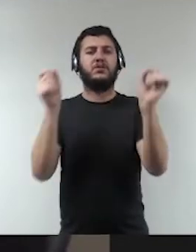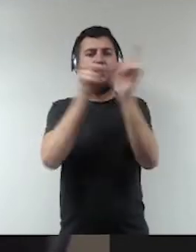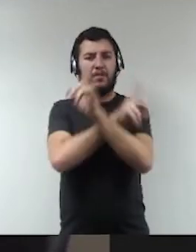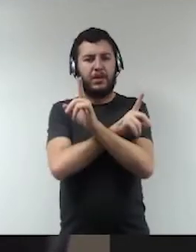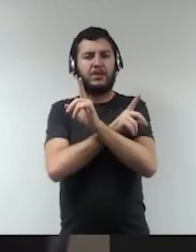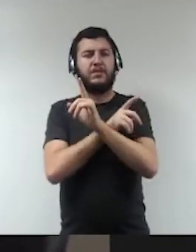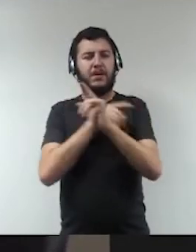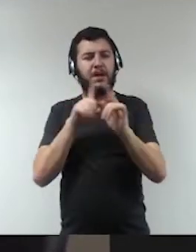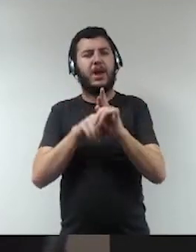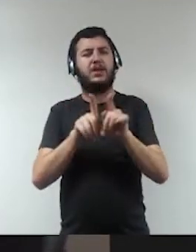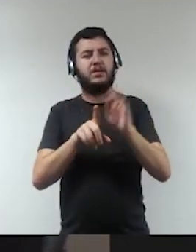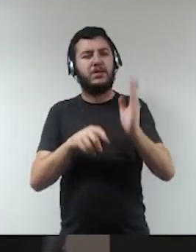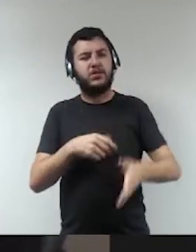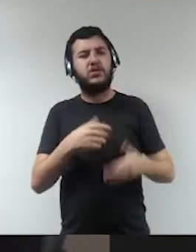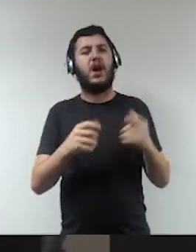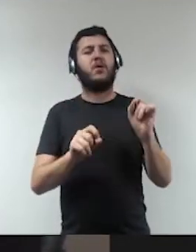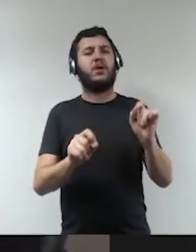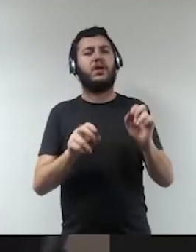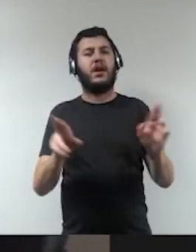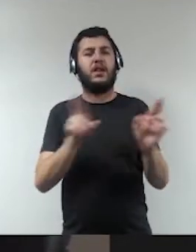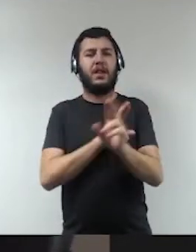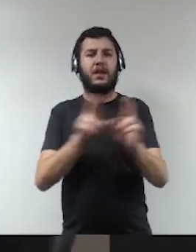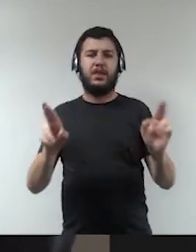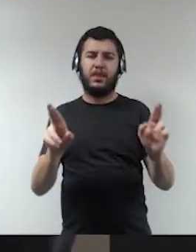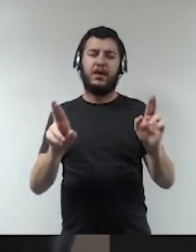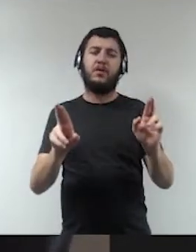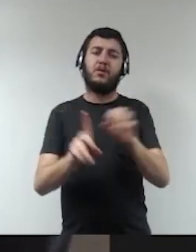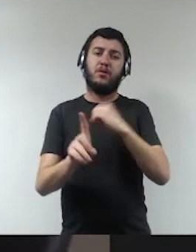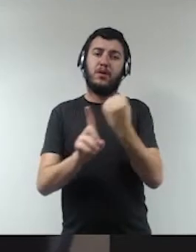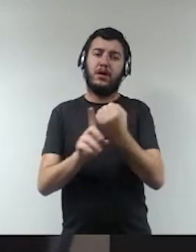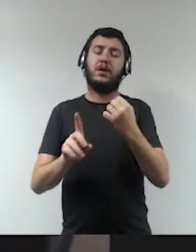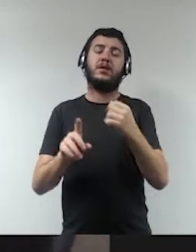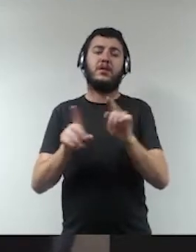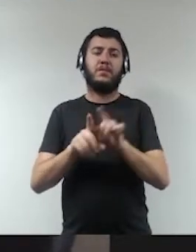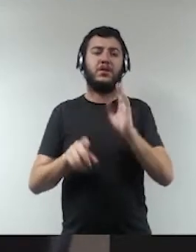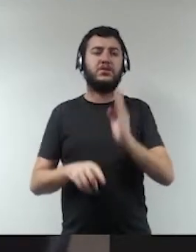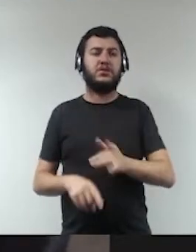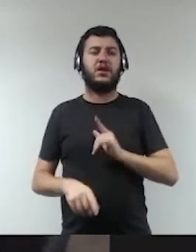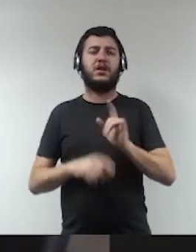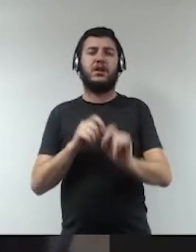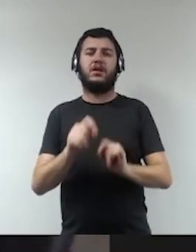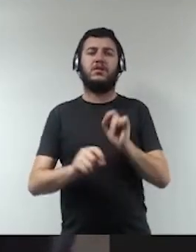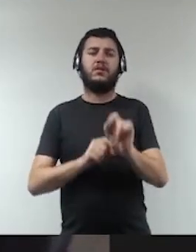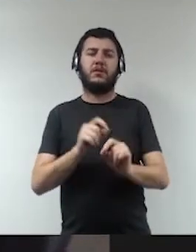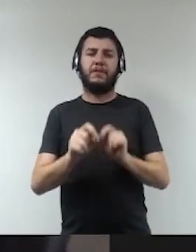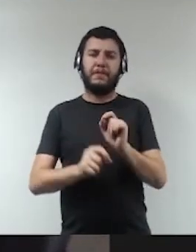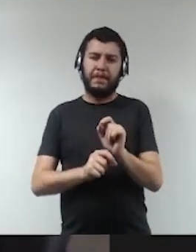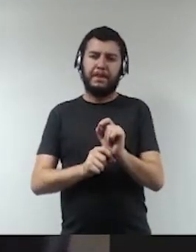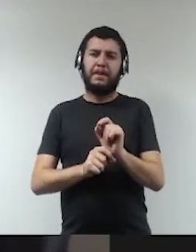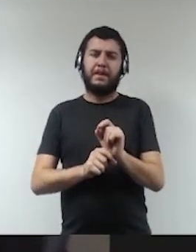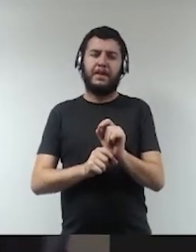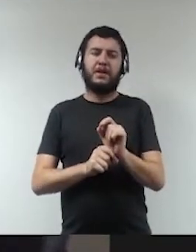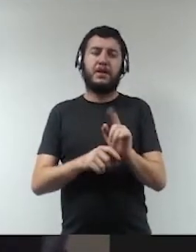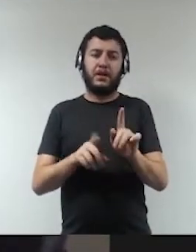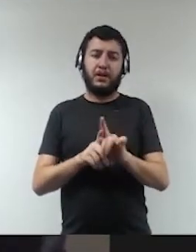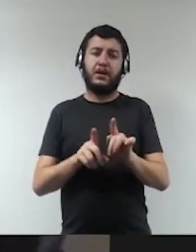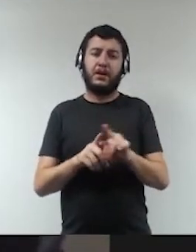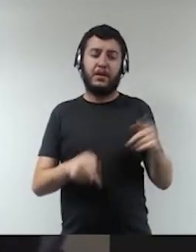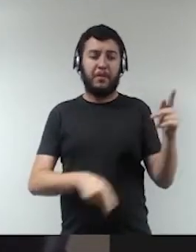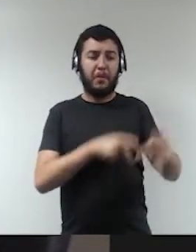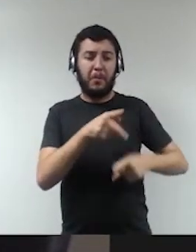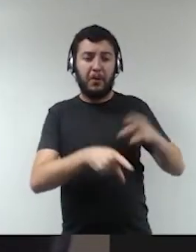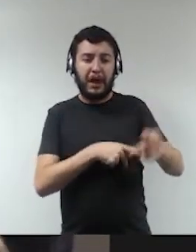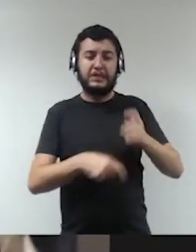sempre crescente das relações sociais, geradora de cada vez maiores anseios por parte da